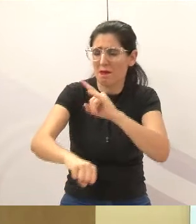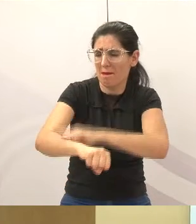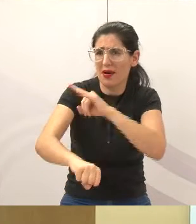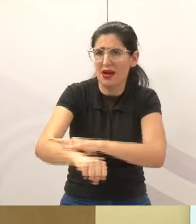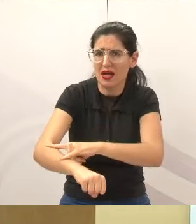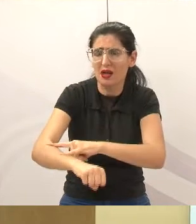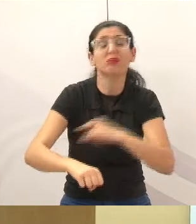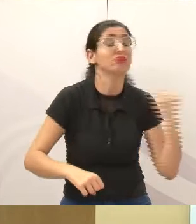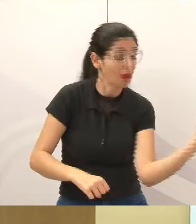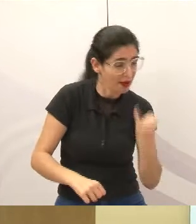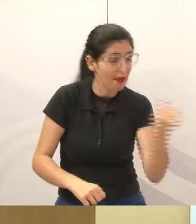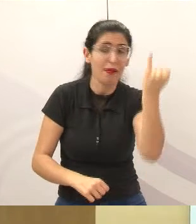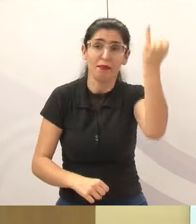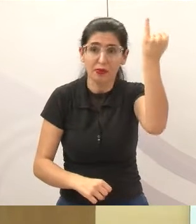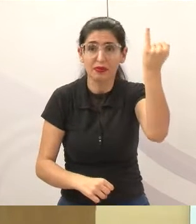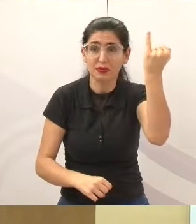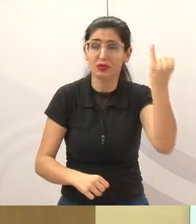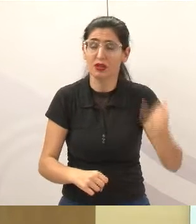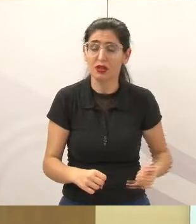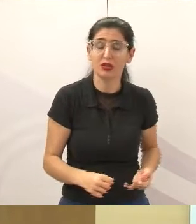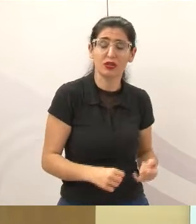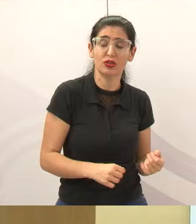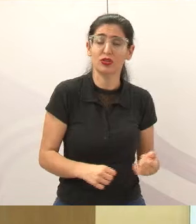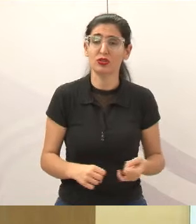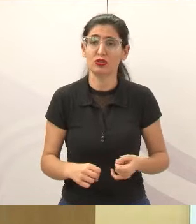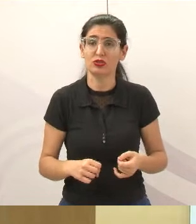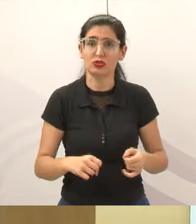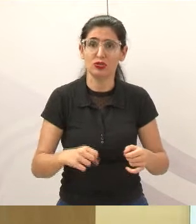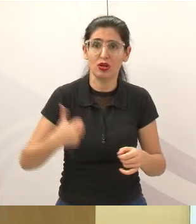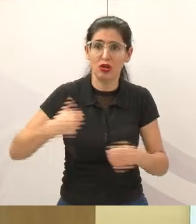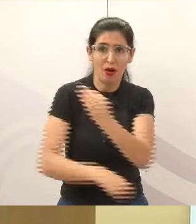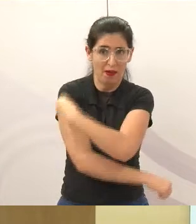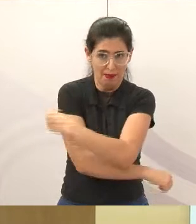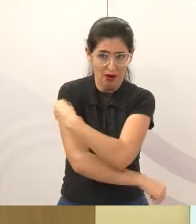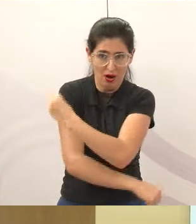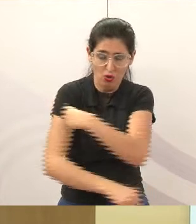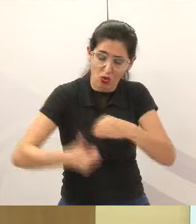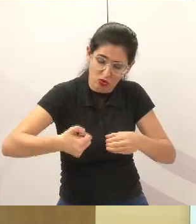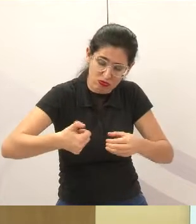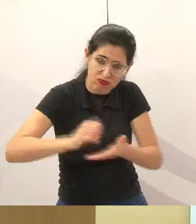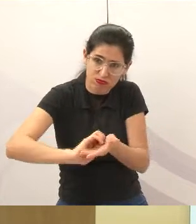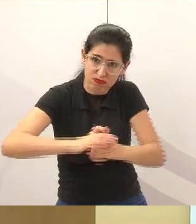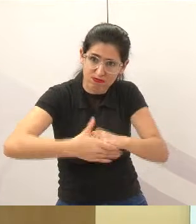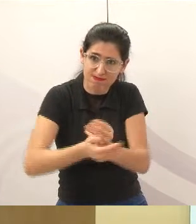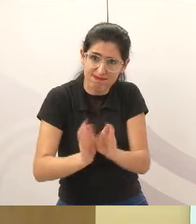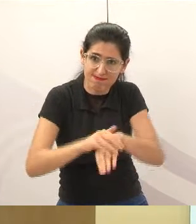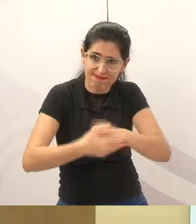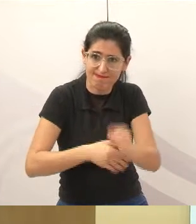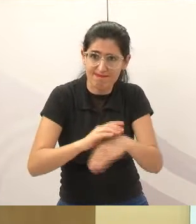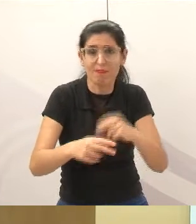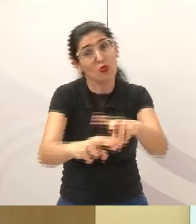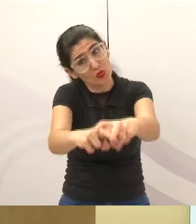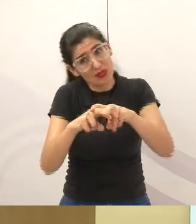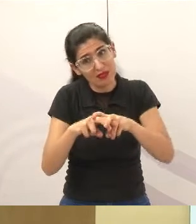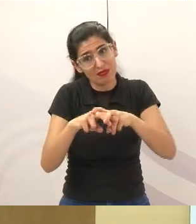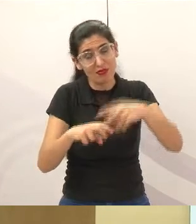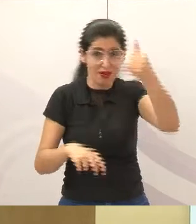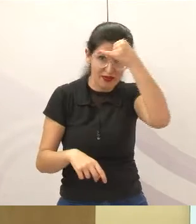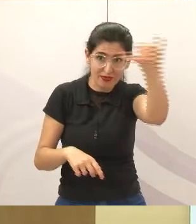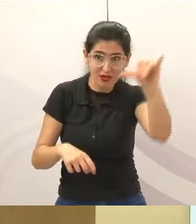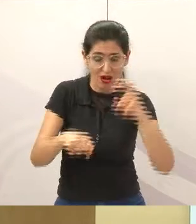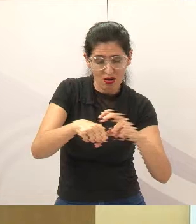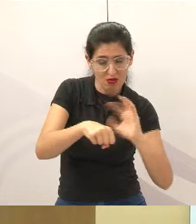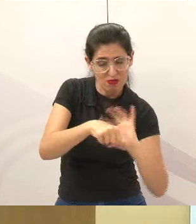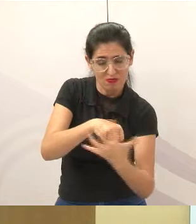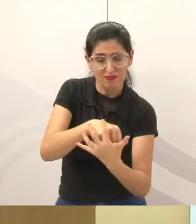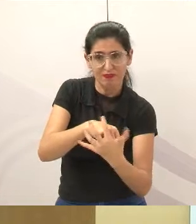importante forma aí de desinfecção e consequente proteção da doença. A curto prazo, essa lei